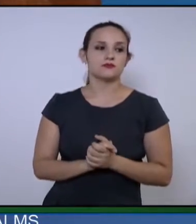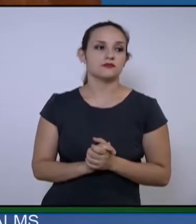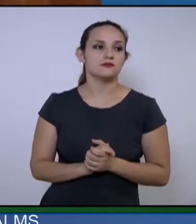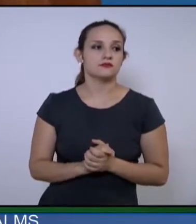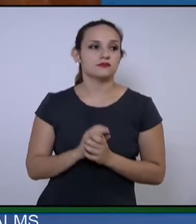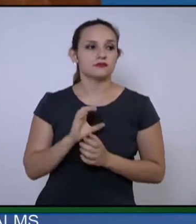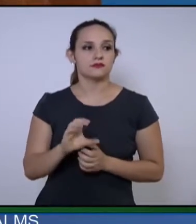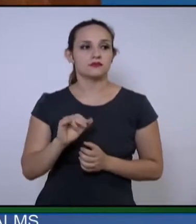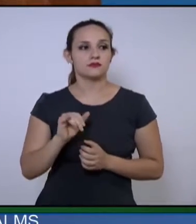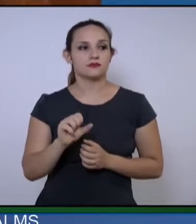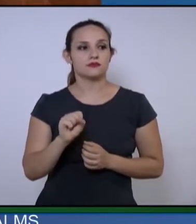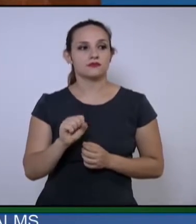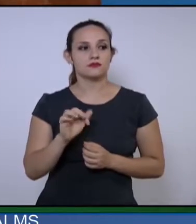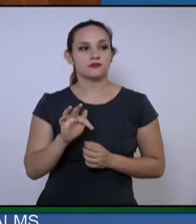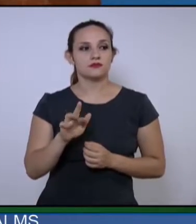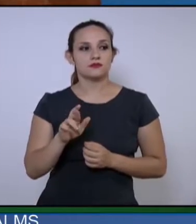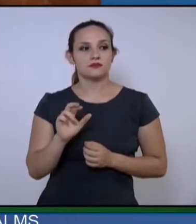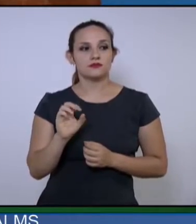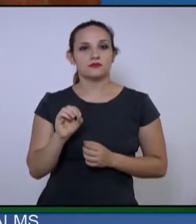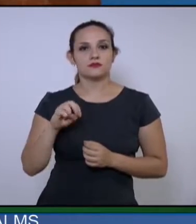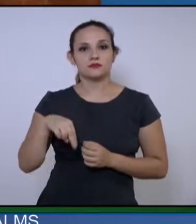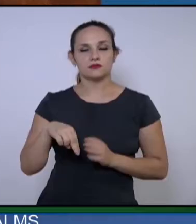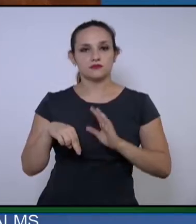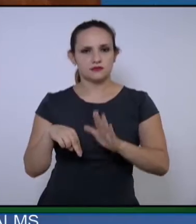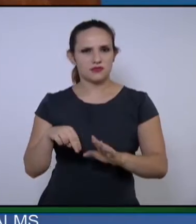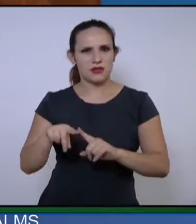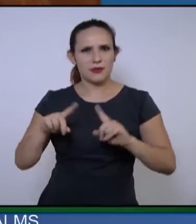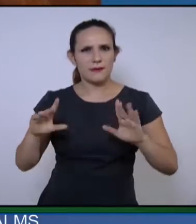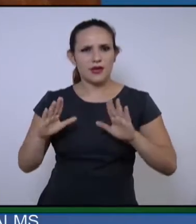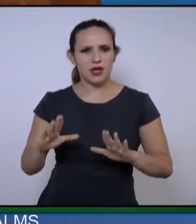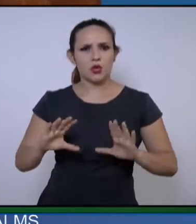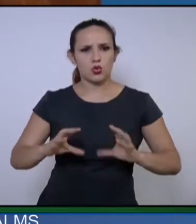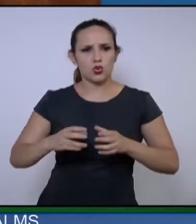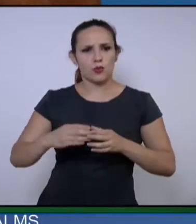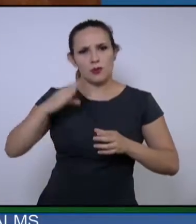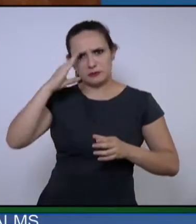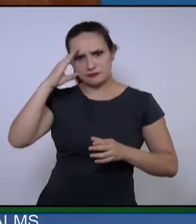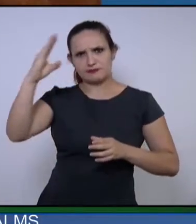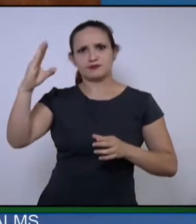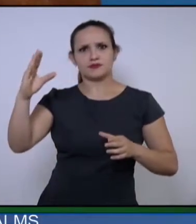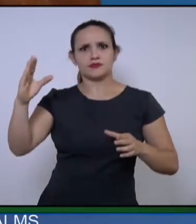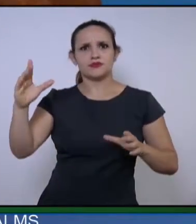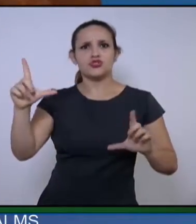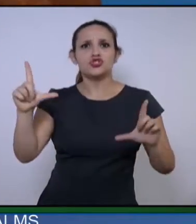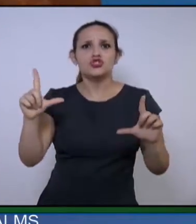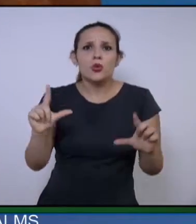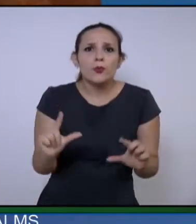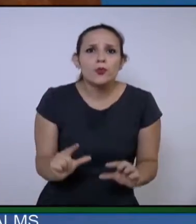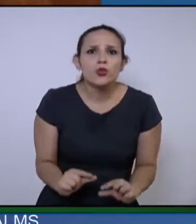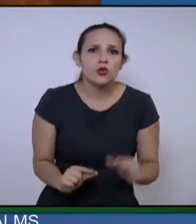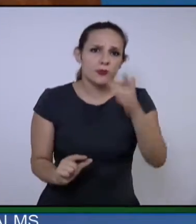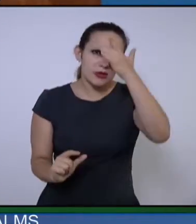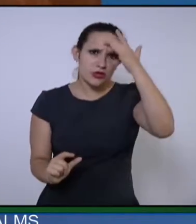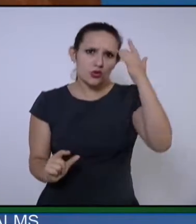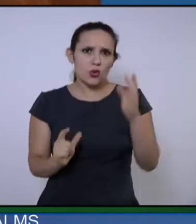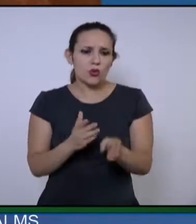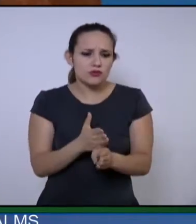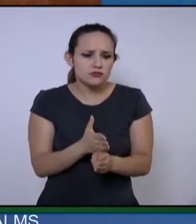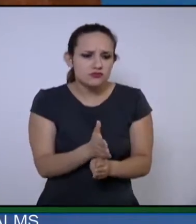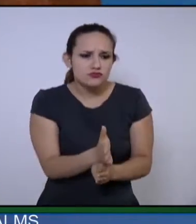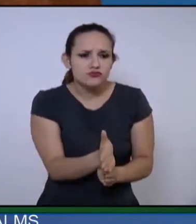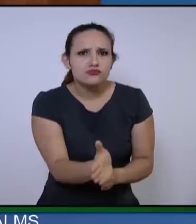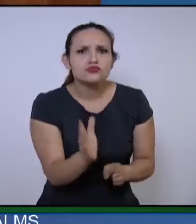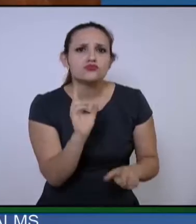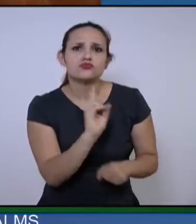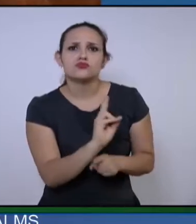de reforçar, Exército diminui ações na fronteira, e aqui estampa